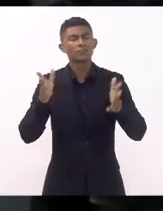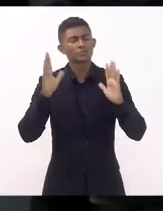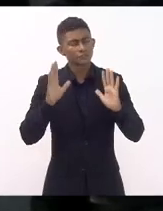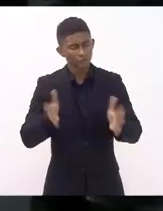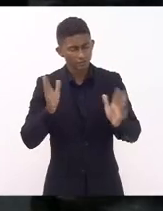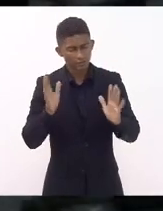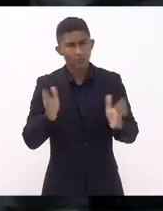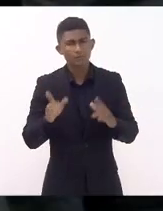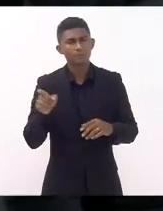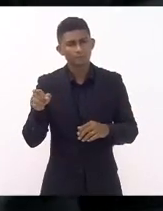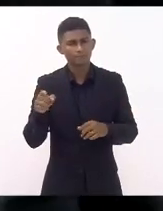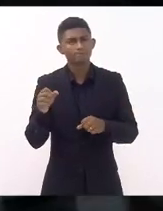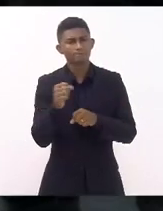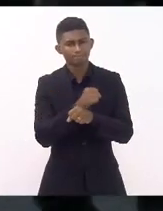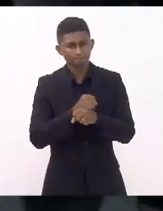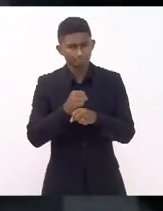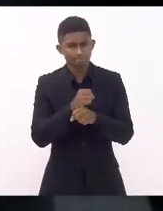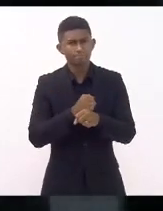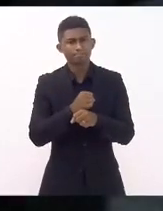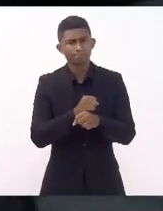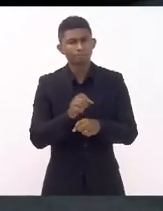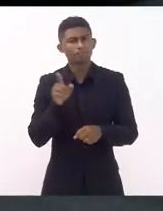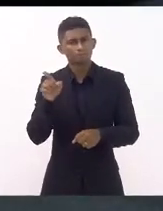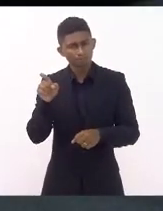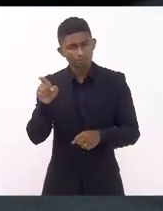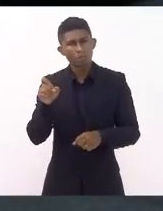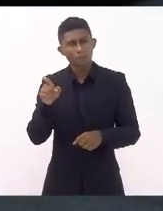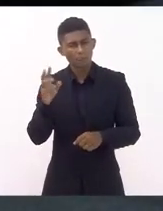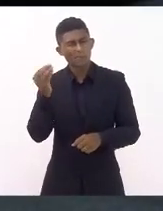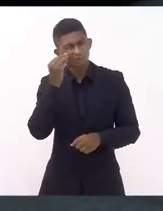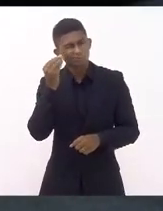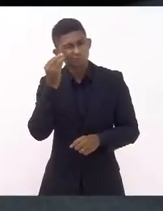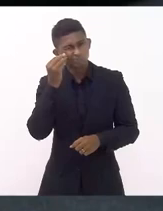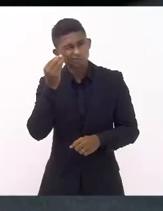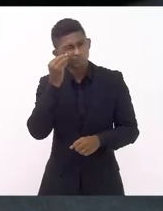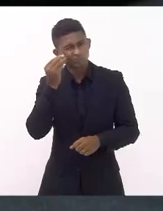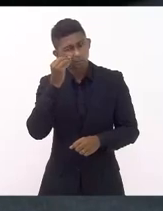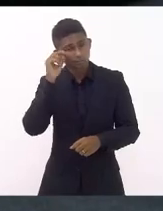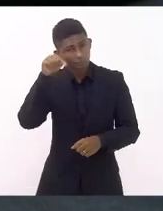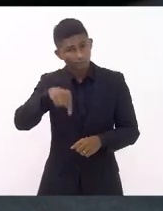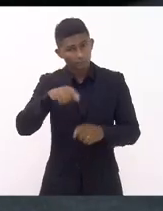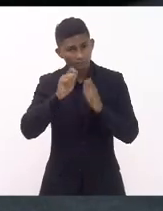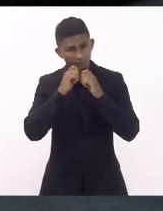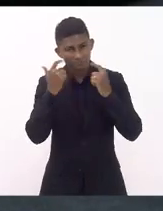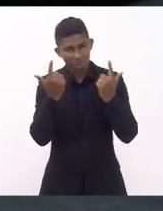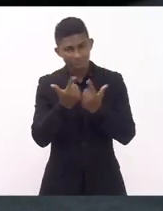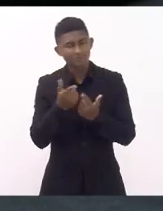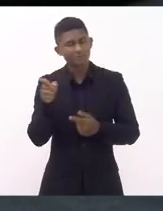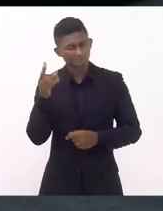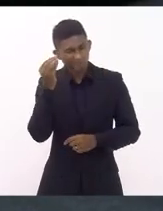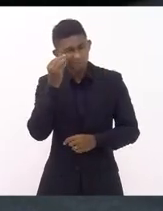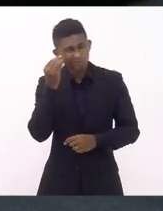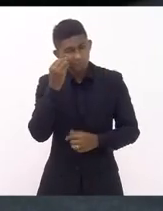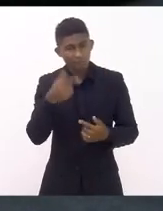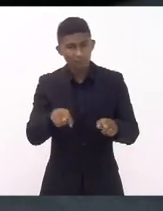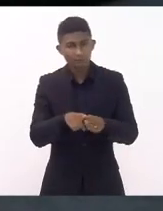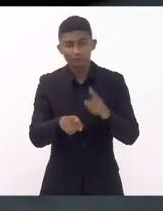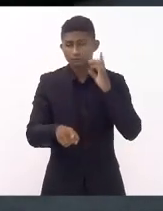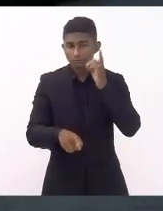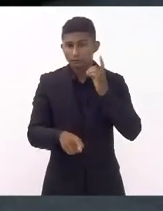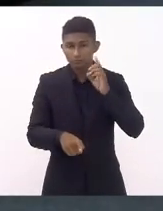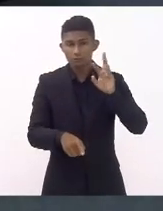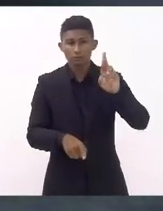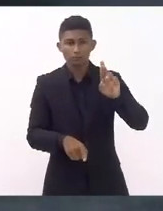já desde o início do seu mandato, aqui dos trabalhos da casa. O deputado Rodrigo Amorim apresenta um